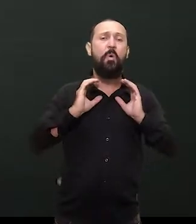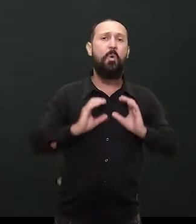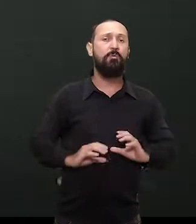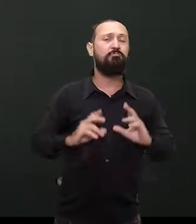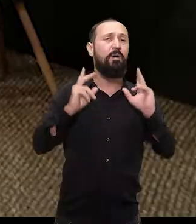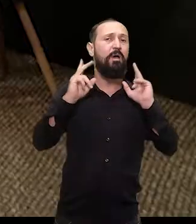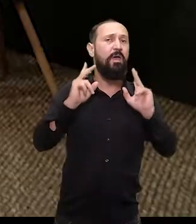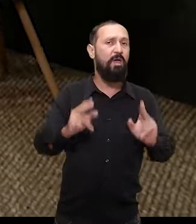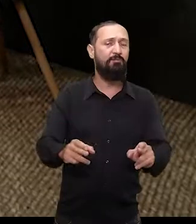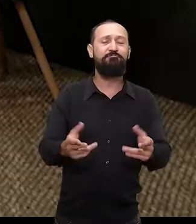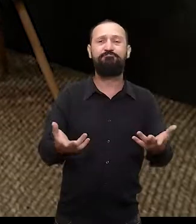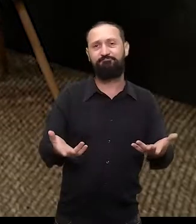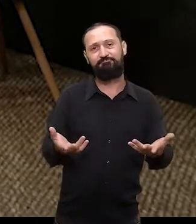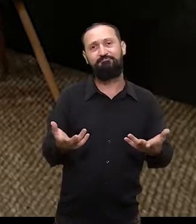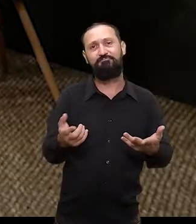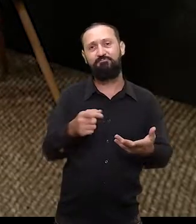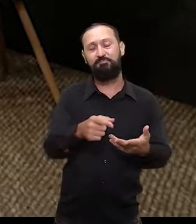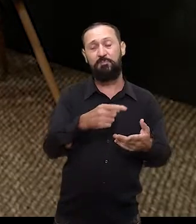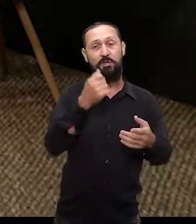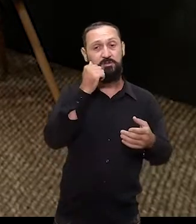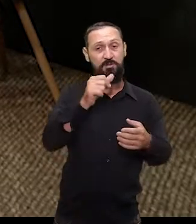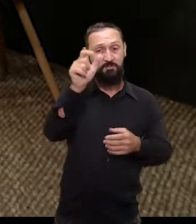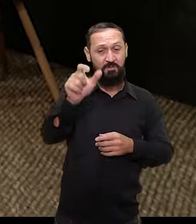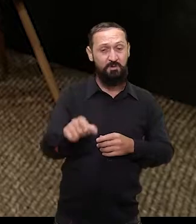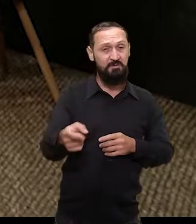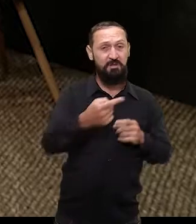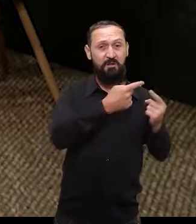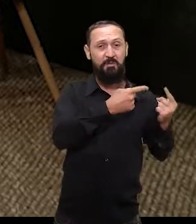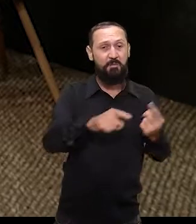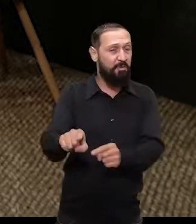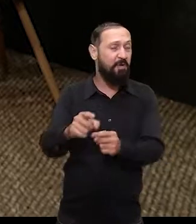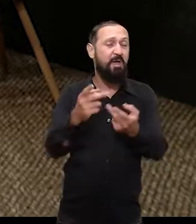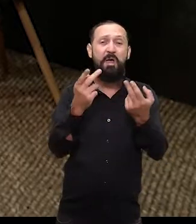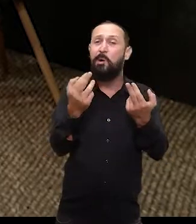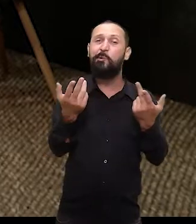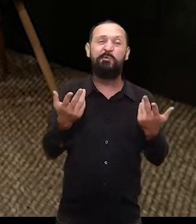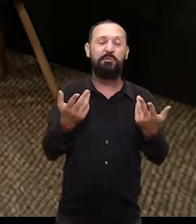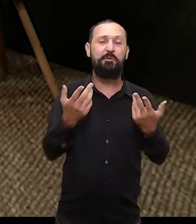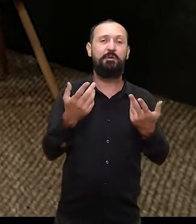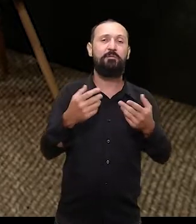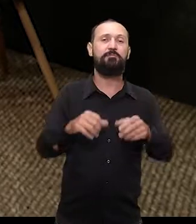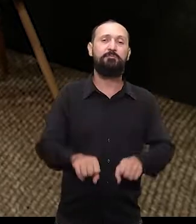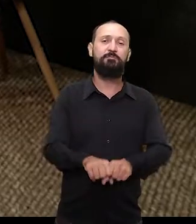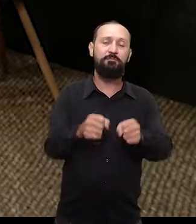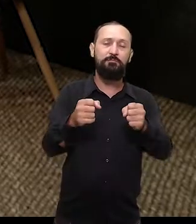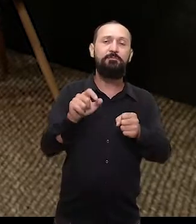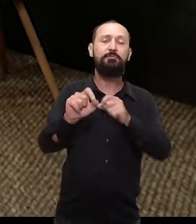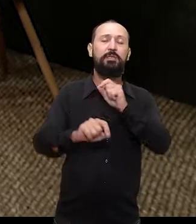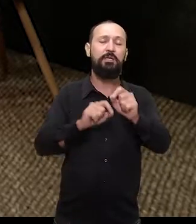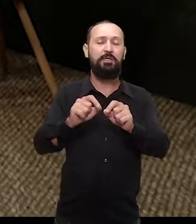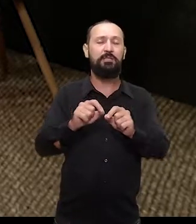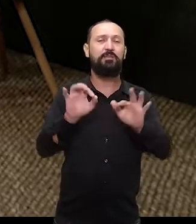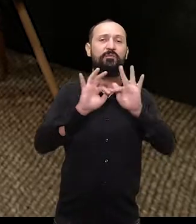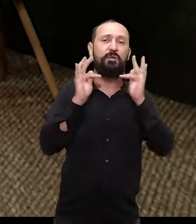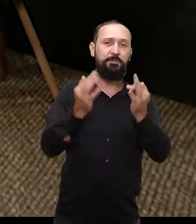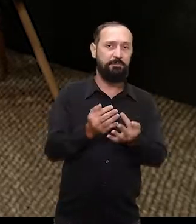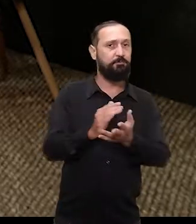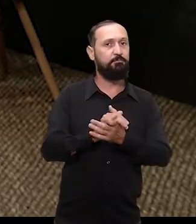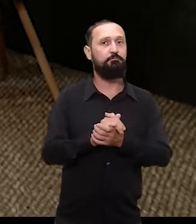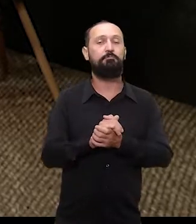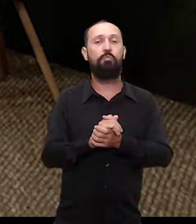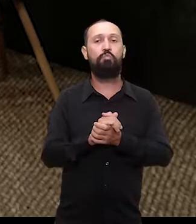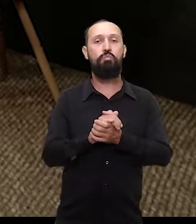novas violências contra só outra mulher destruindo novamente esse relacionamento essa família